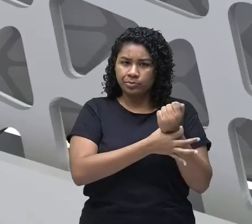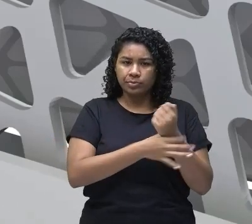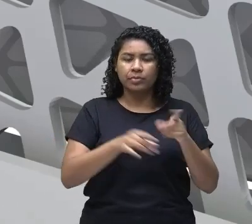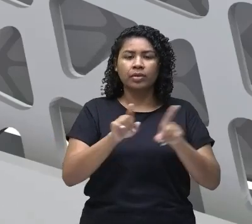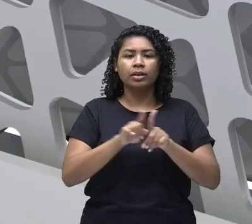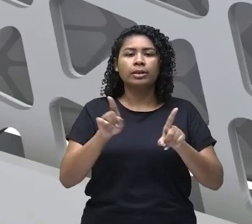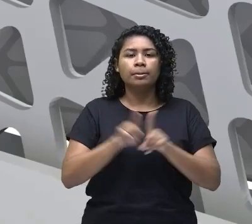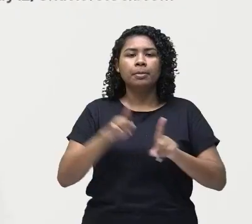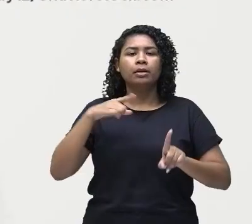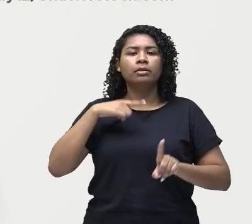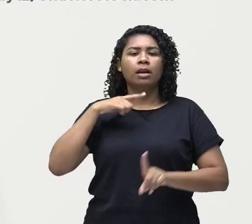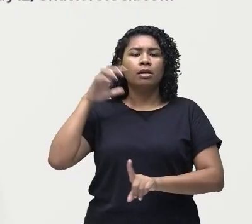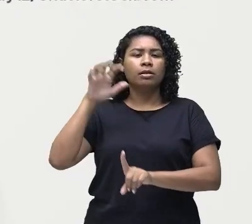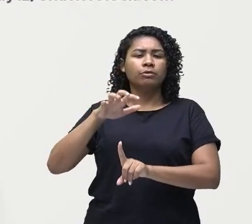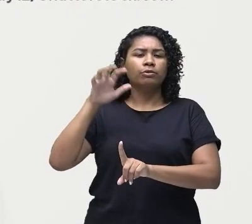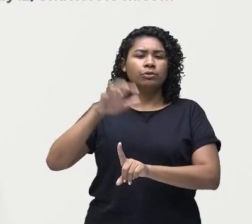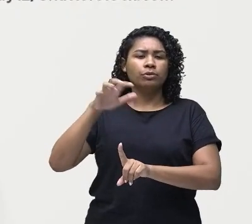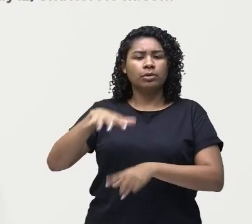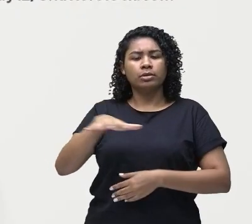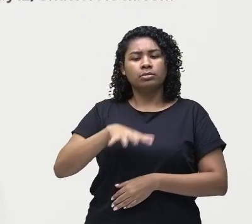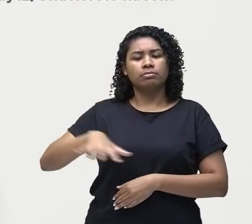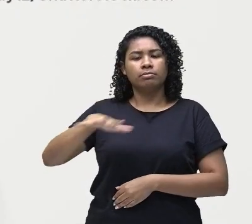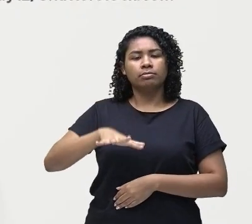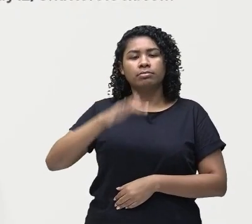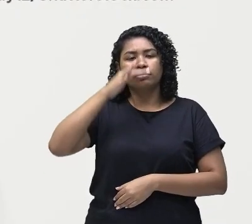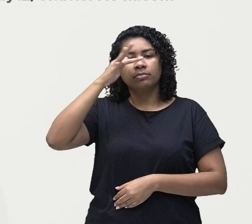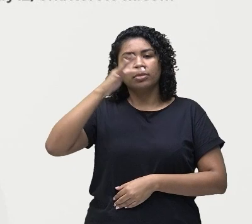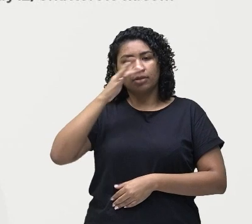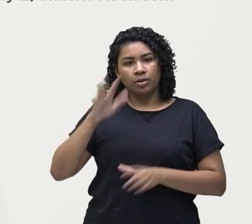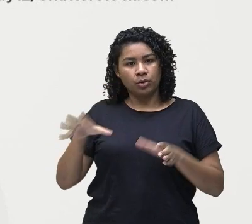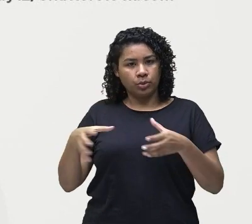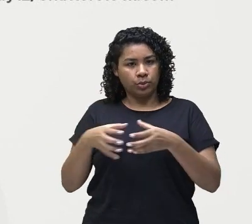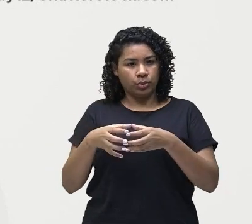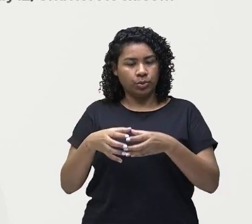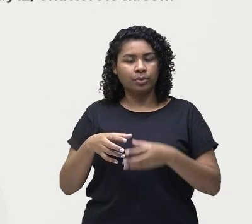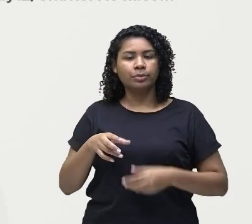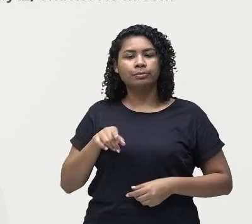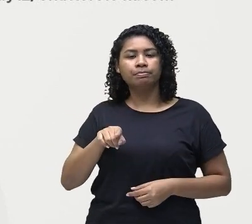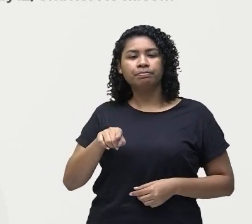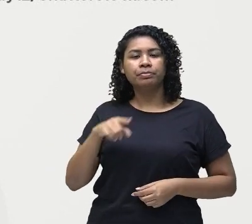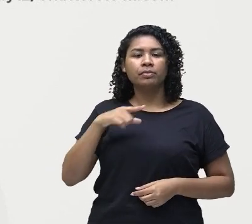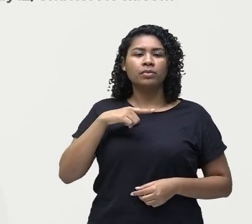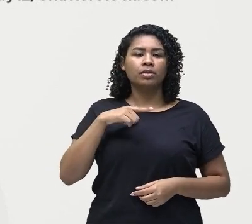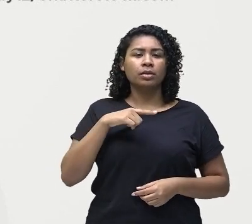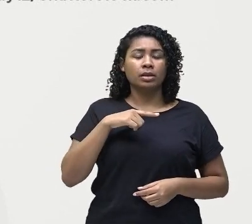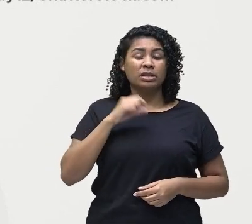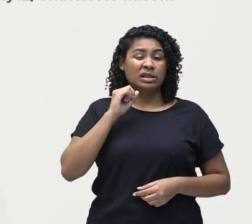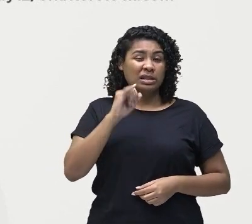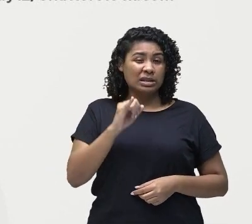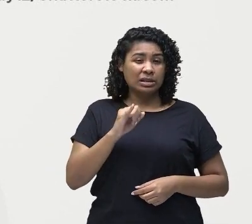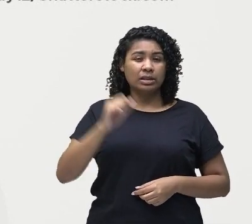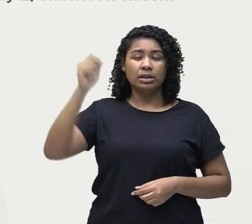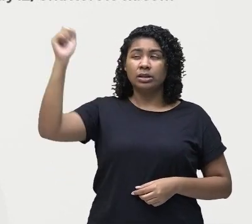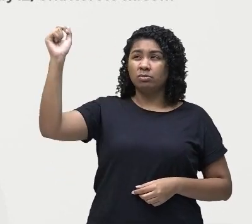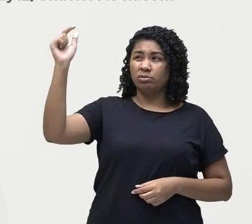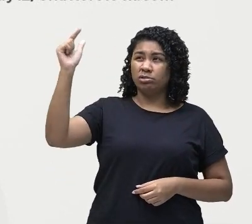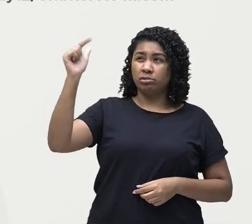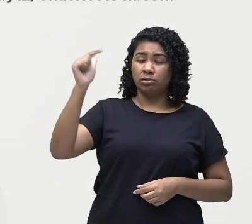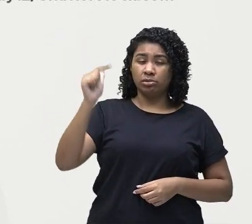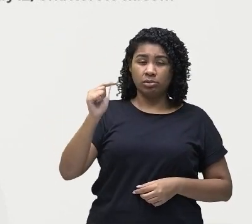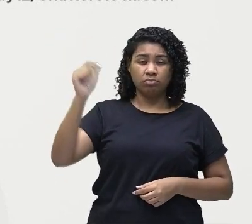as plantas. Olha só, a grande quantidade de raios ultravioleta